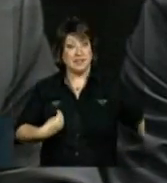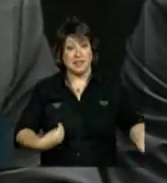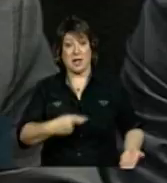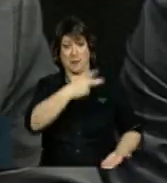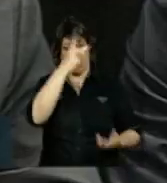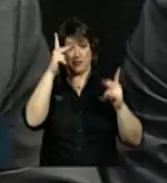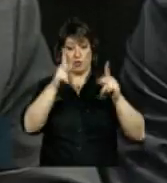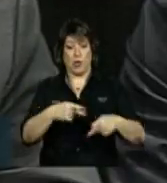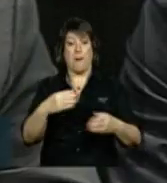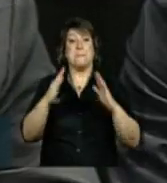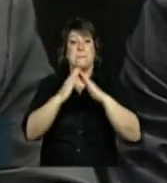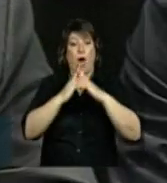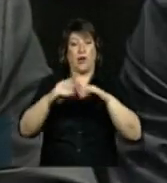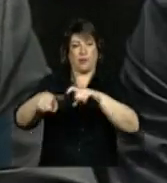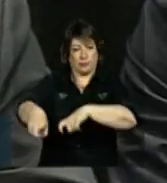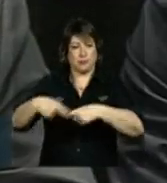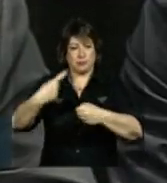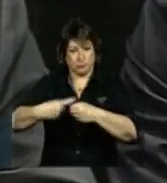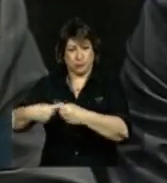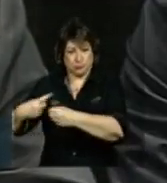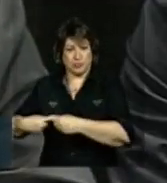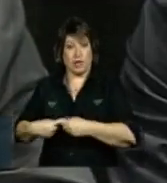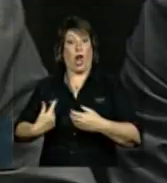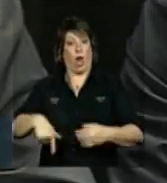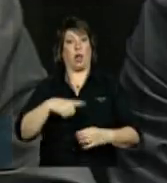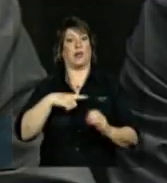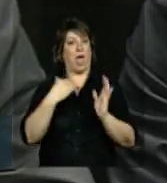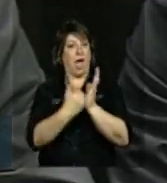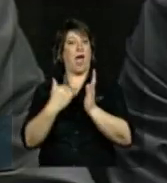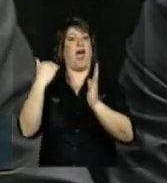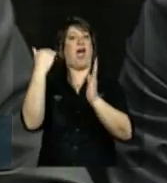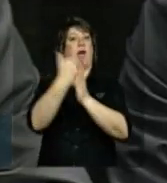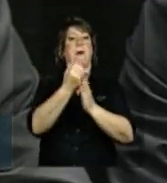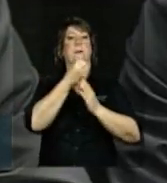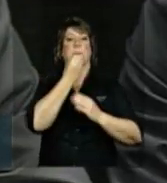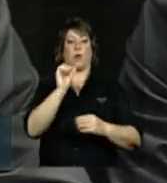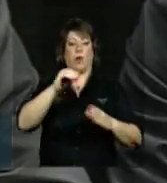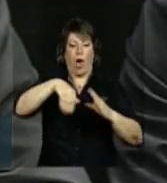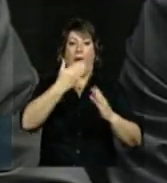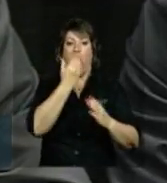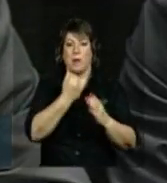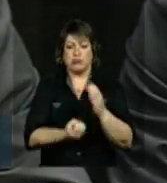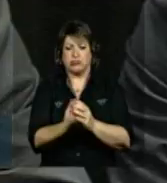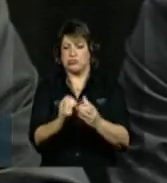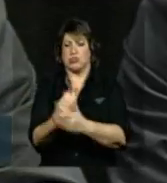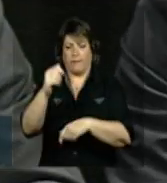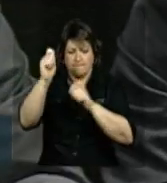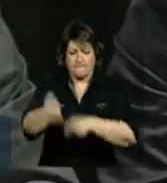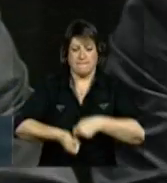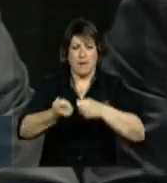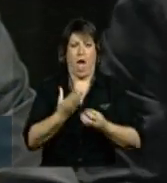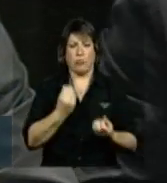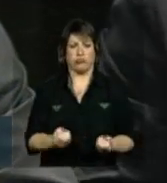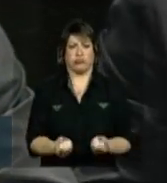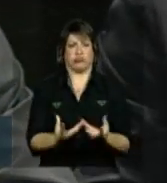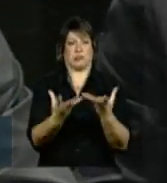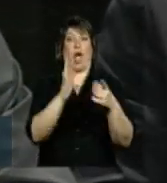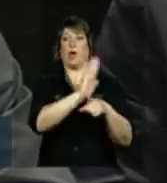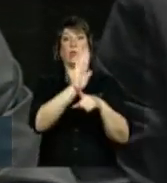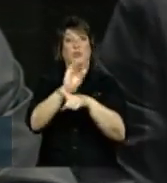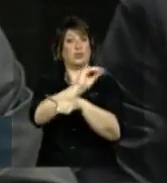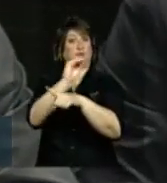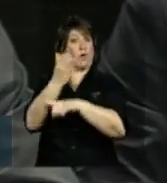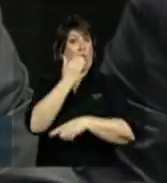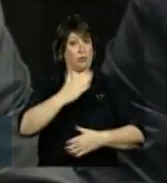para as pessoas no campo, nós teremos aí um aumento, evidentemente, na própria produção agrícola, uma diminuição desse